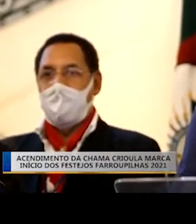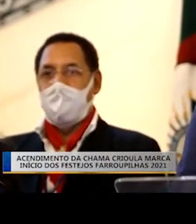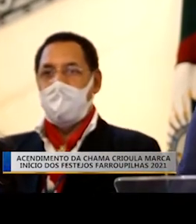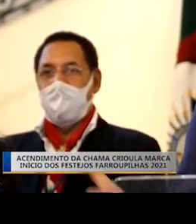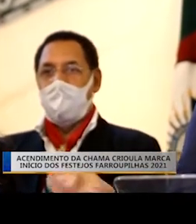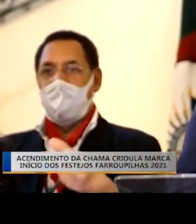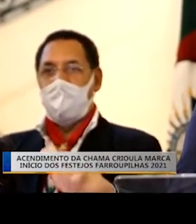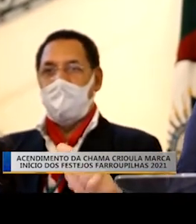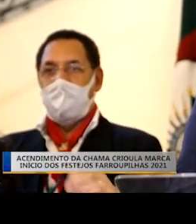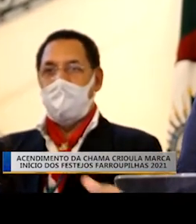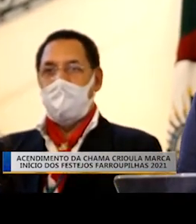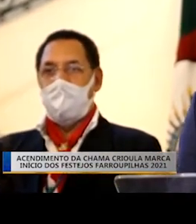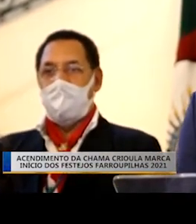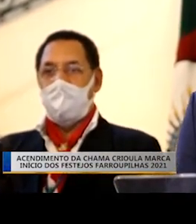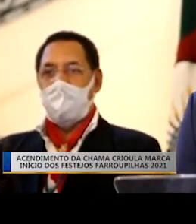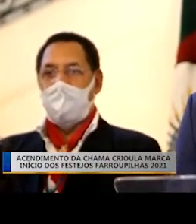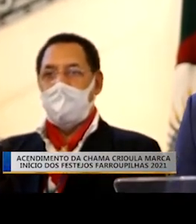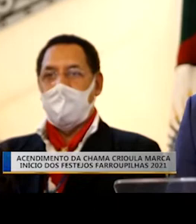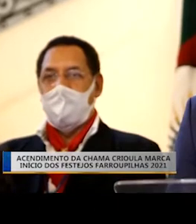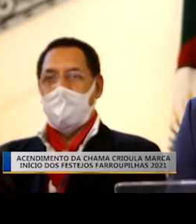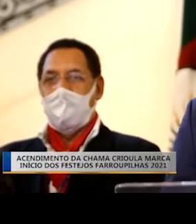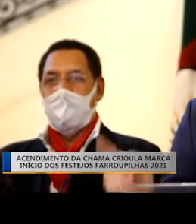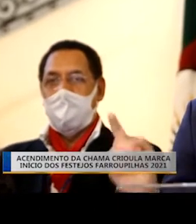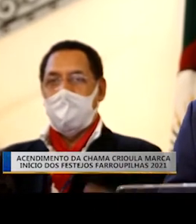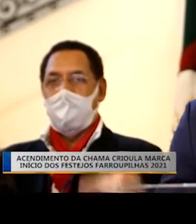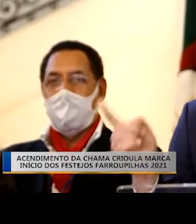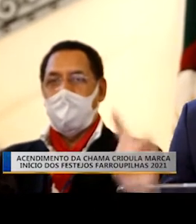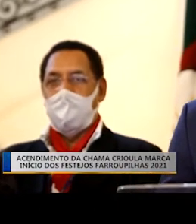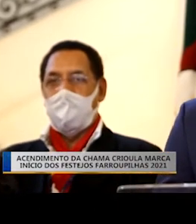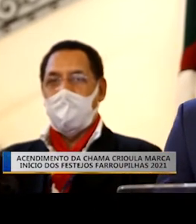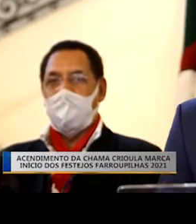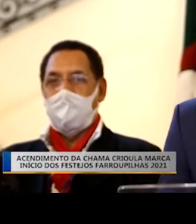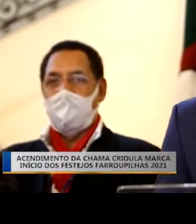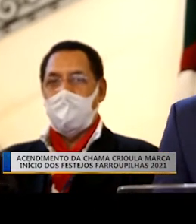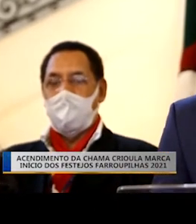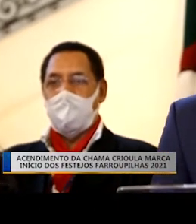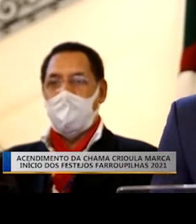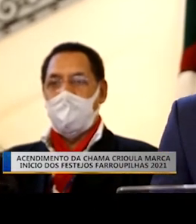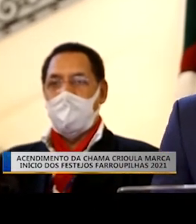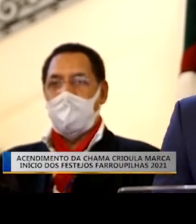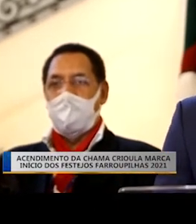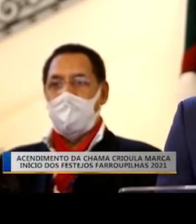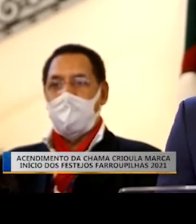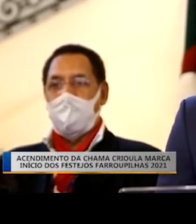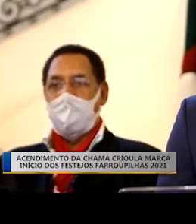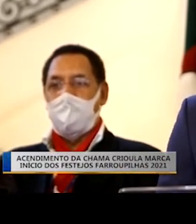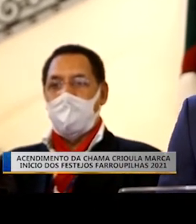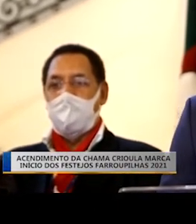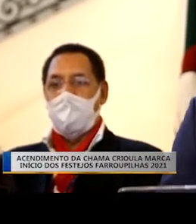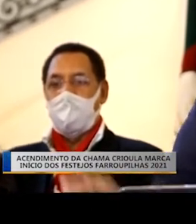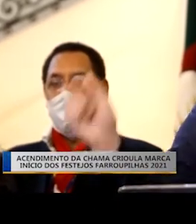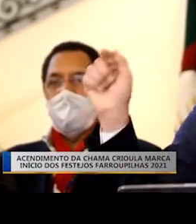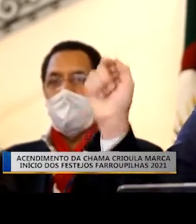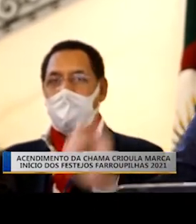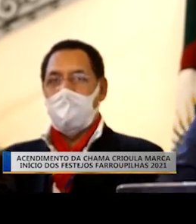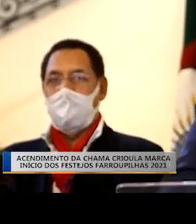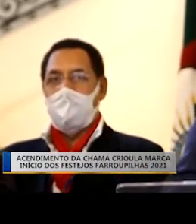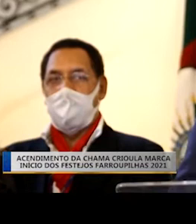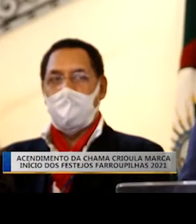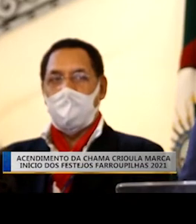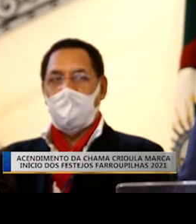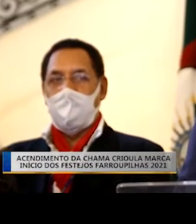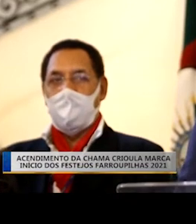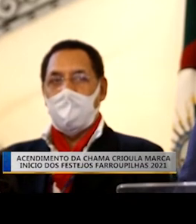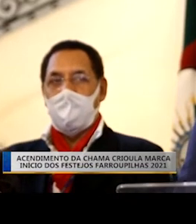públicas, depois de termos passado anos sem conseguir sequer remunerar os nossos servidores em dia, que hoje têm as